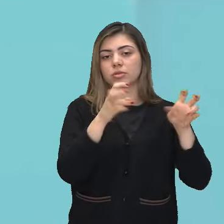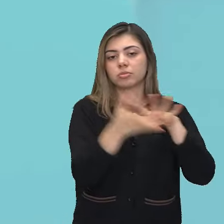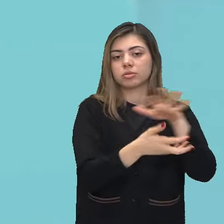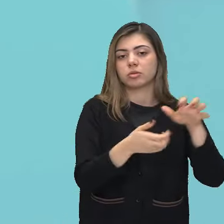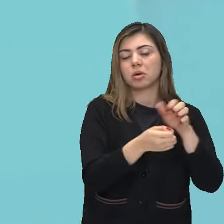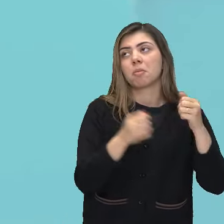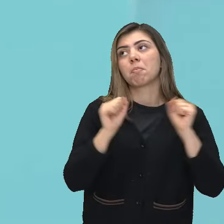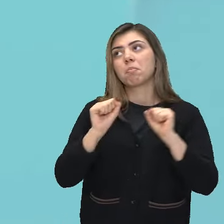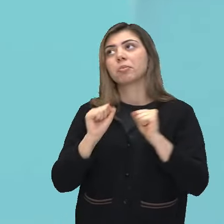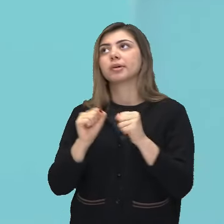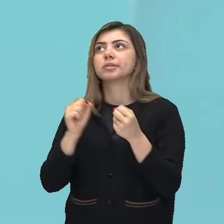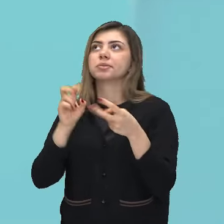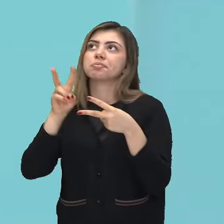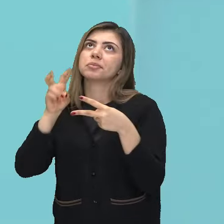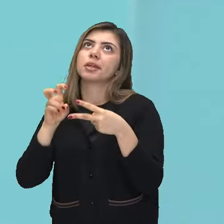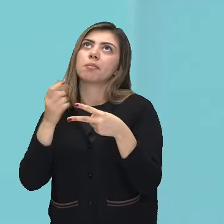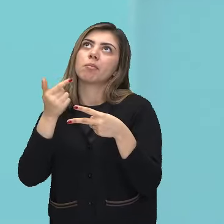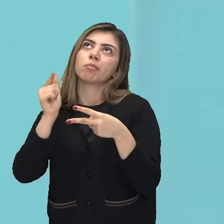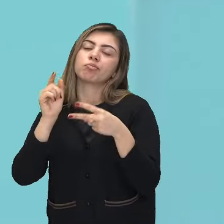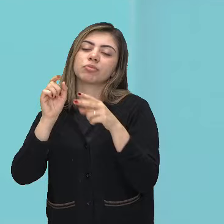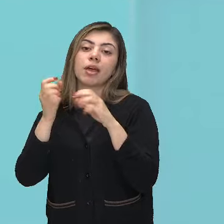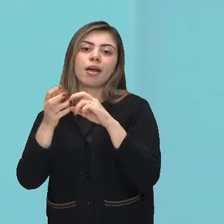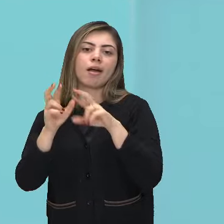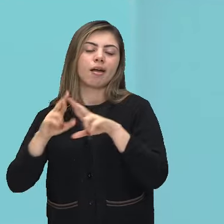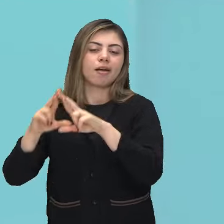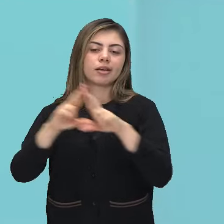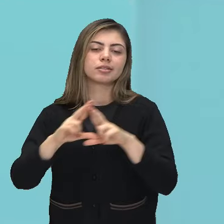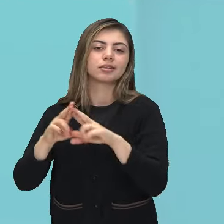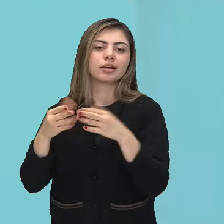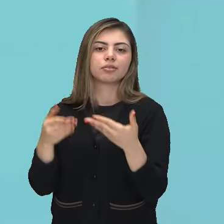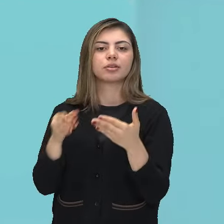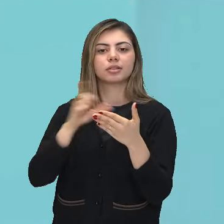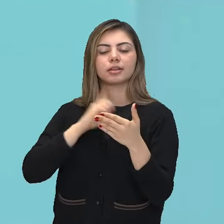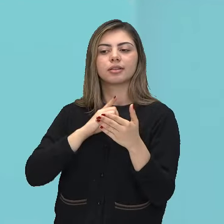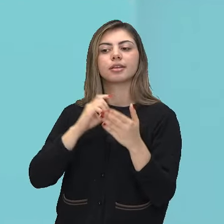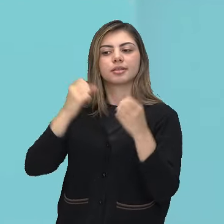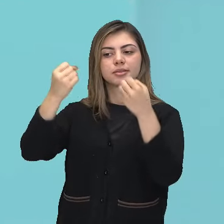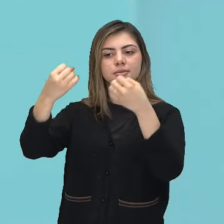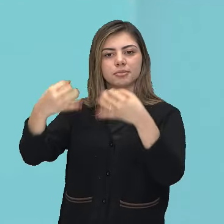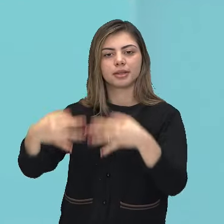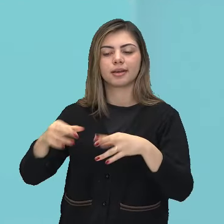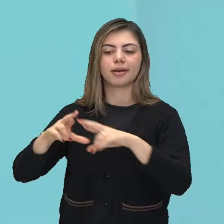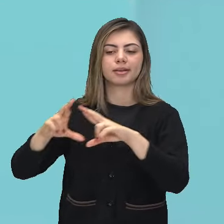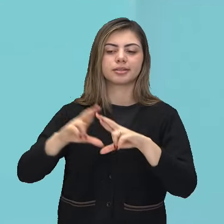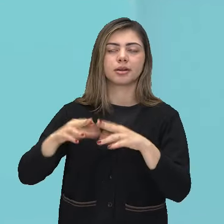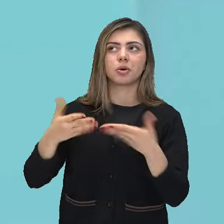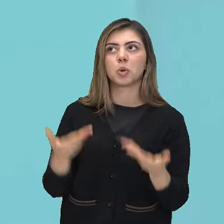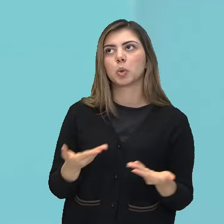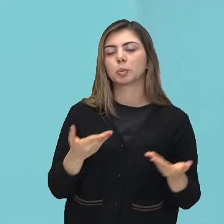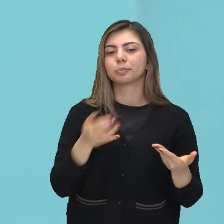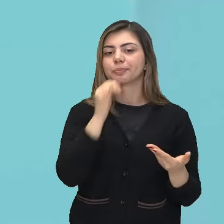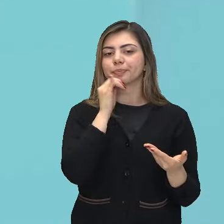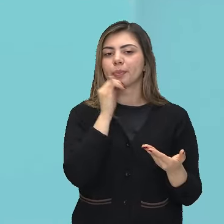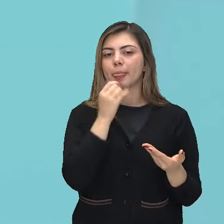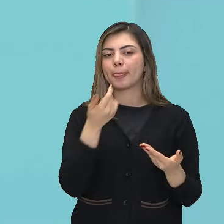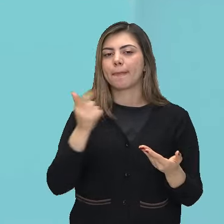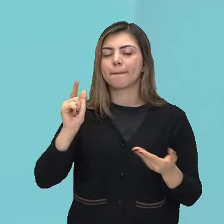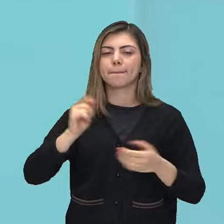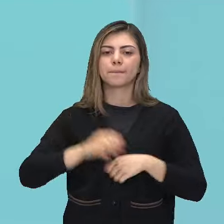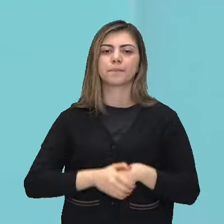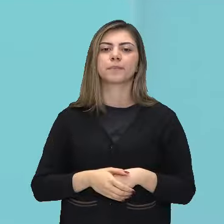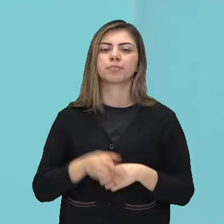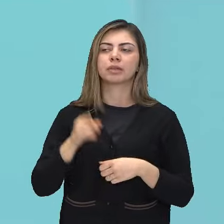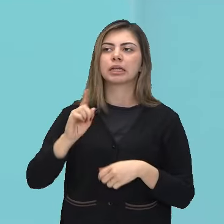sobre reciclagem e aí você desenvolveria aspectos voltados para reciclagem se for por exemplo para que a gente acabe com a